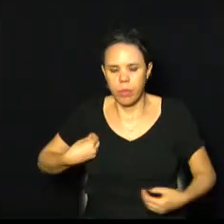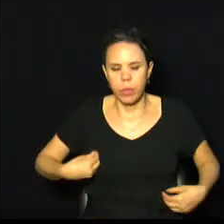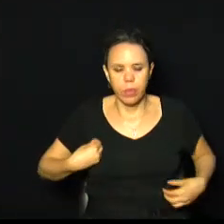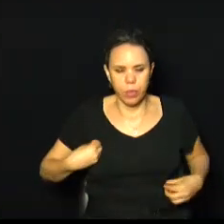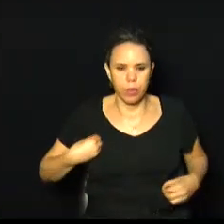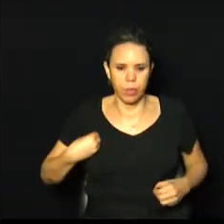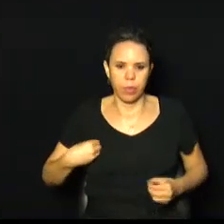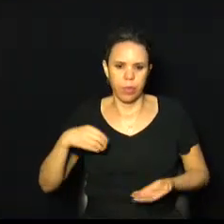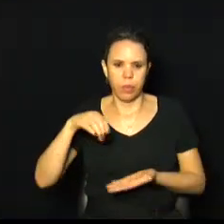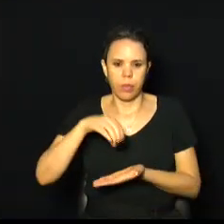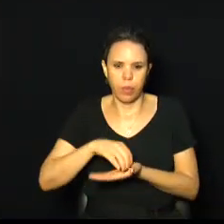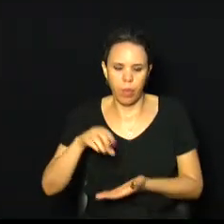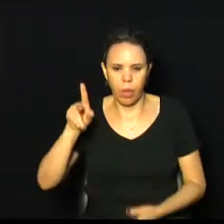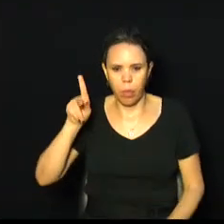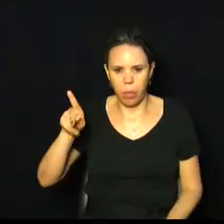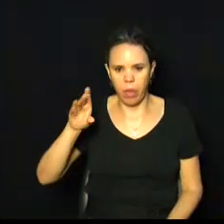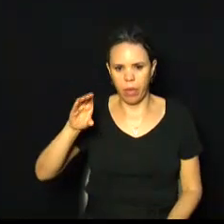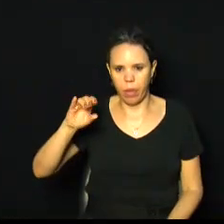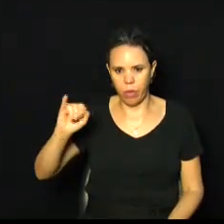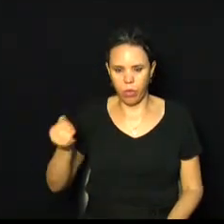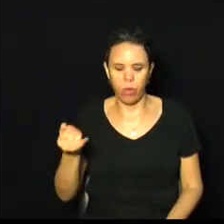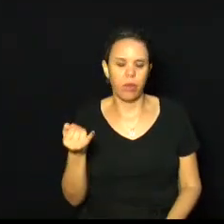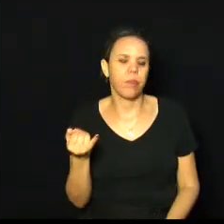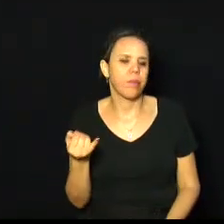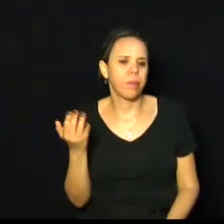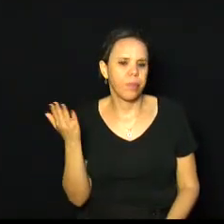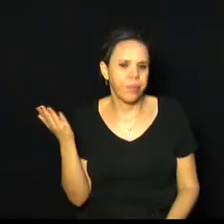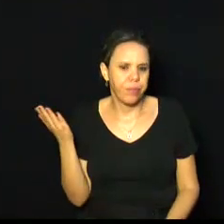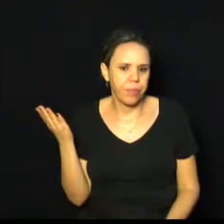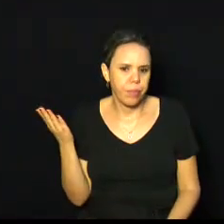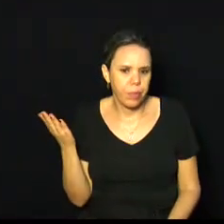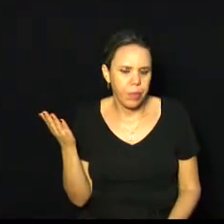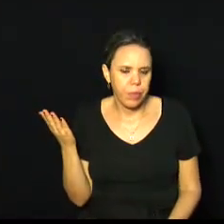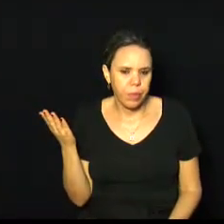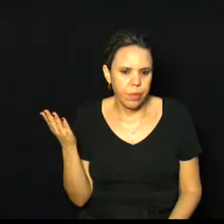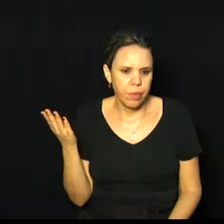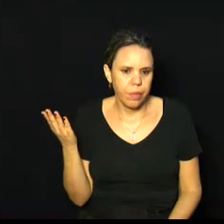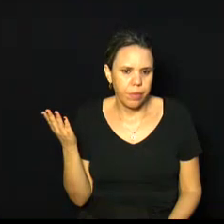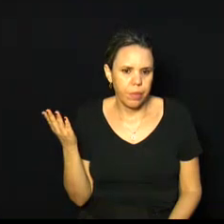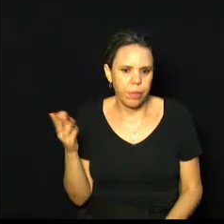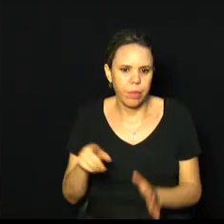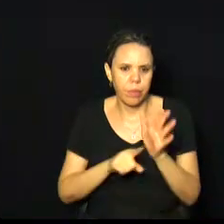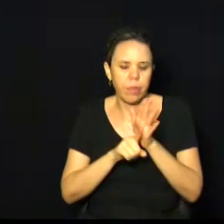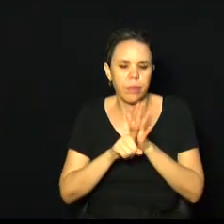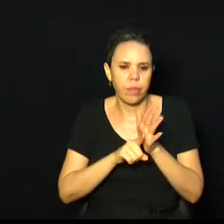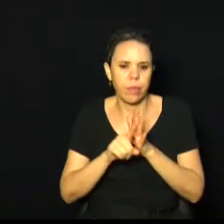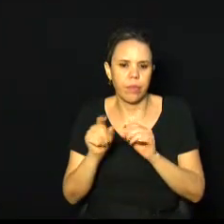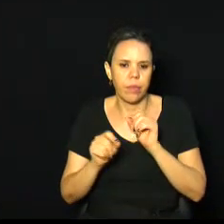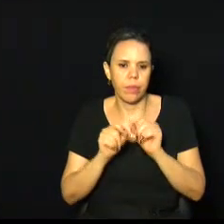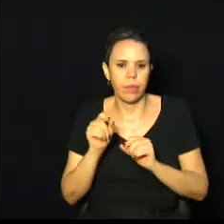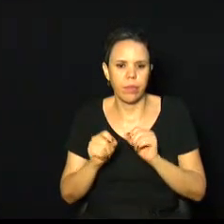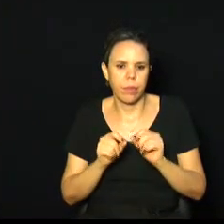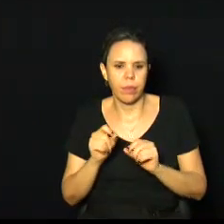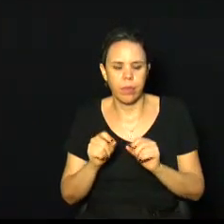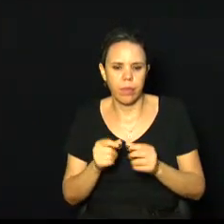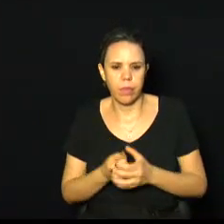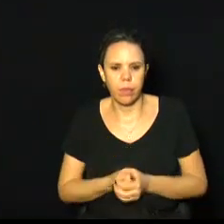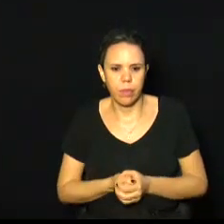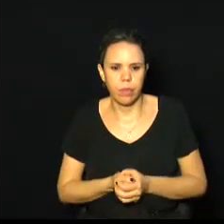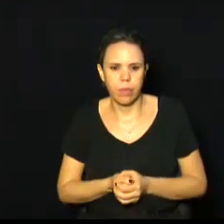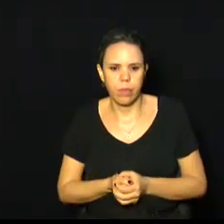chamada região do PCJ. Né? Dizem os estudos que